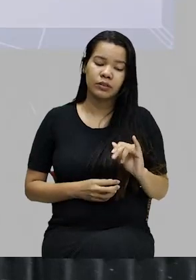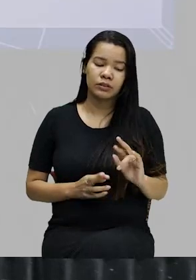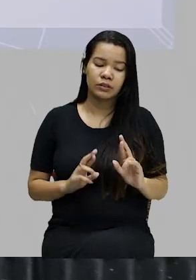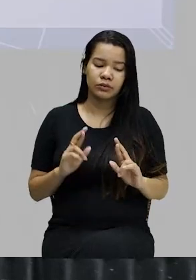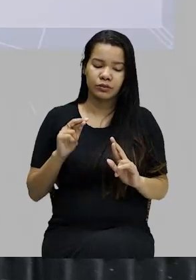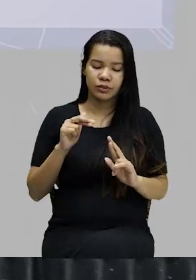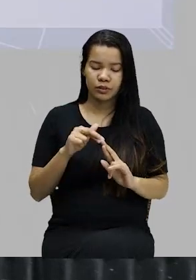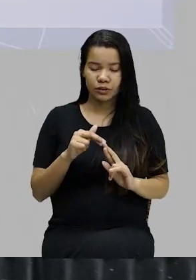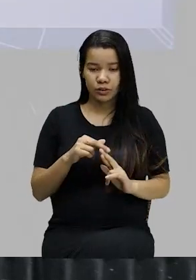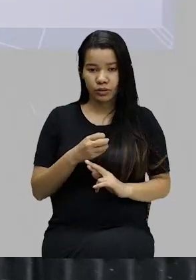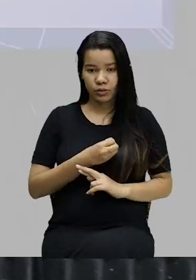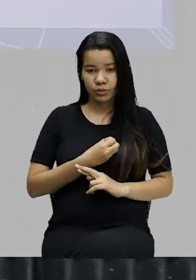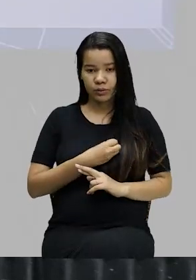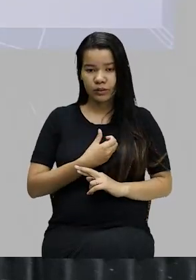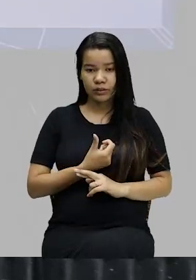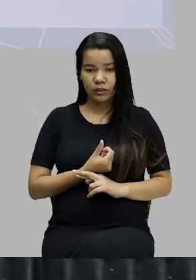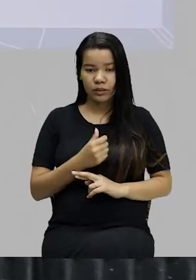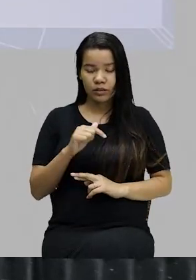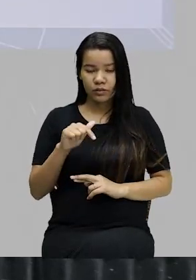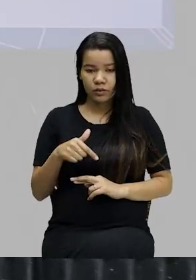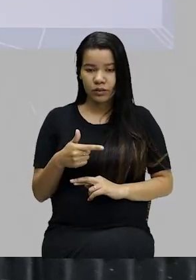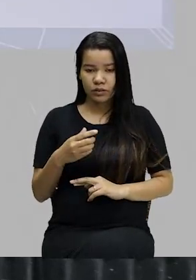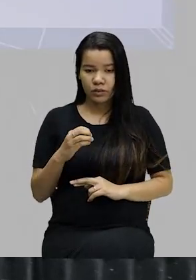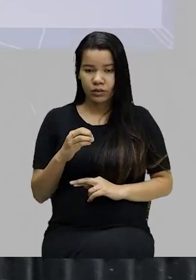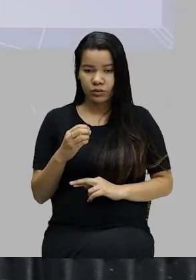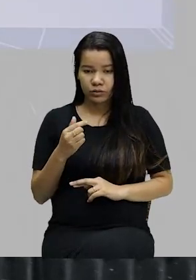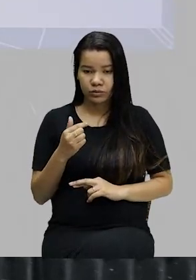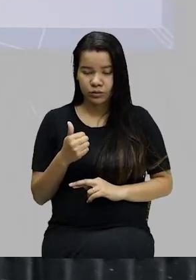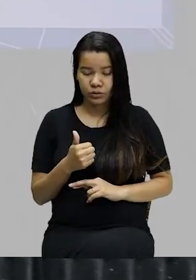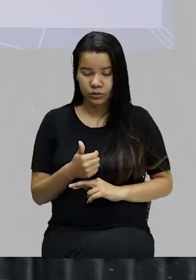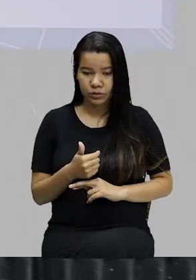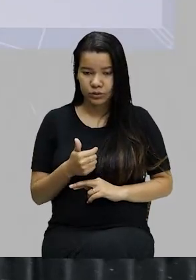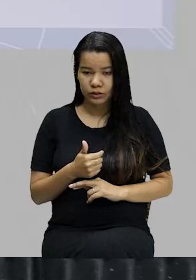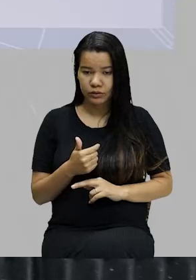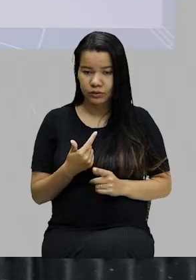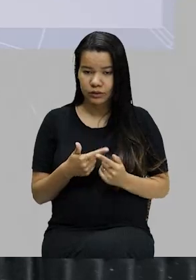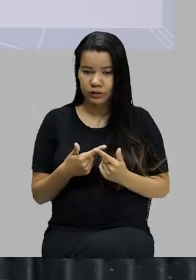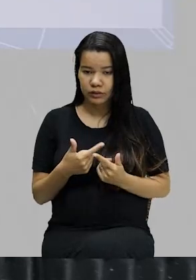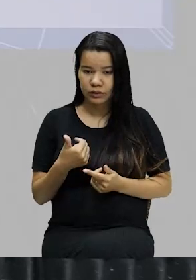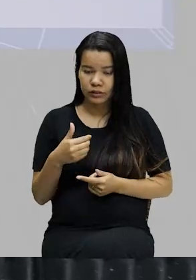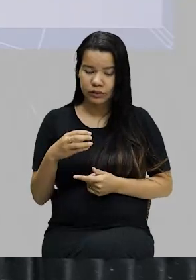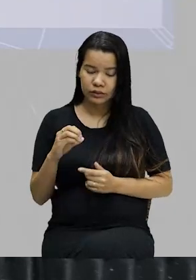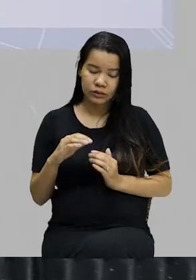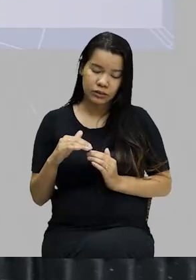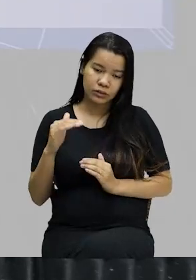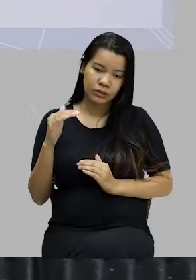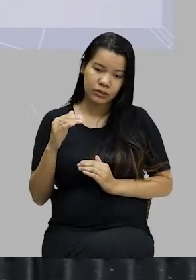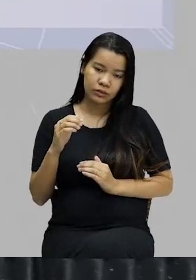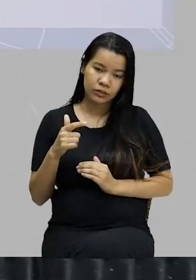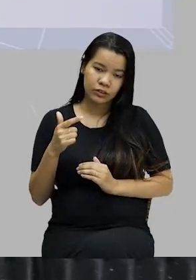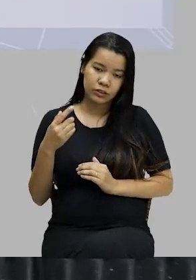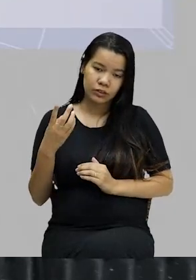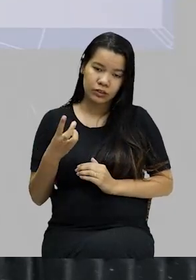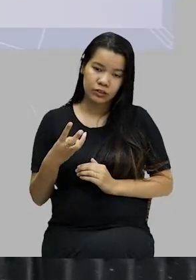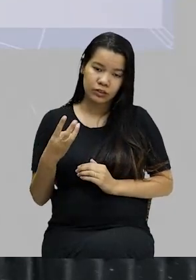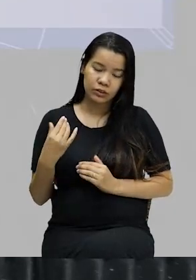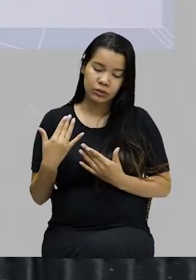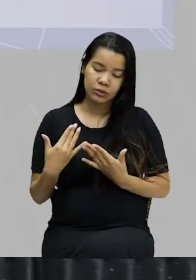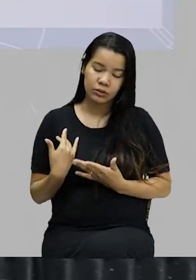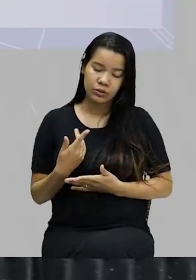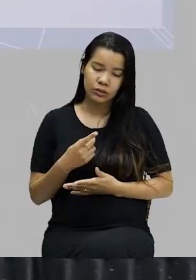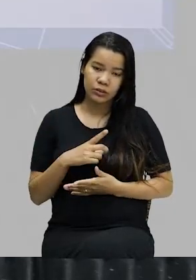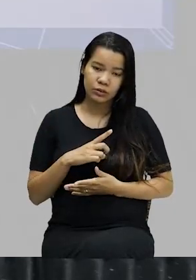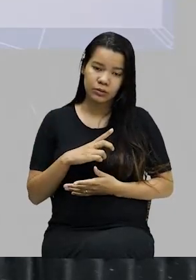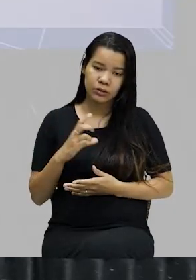número, 6,02 vezes 10 elevado a 23. E quando temos essa quantidade